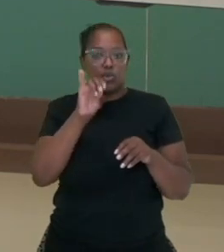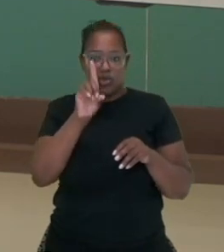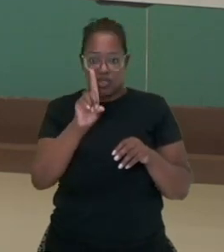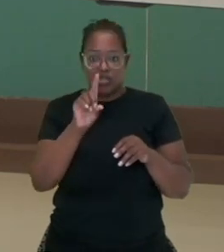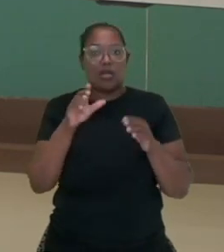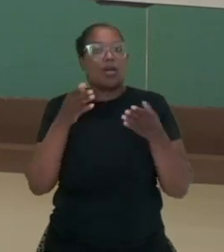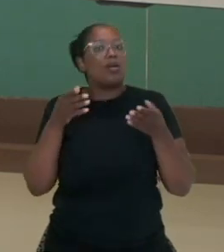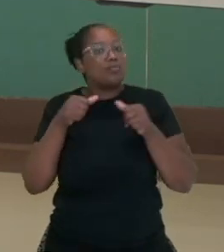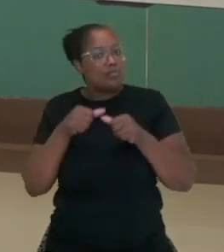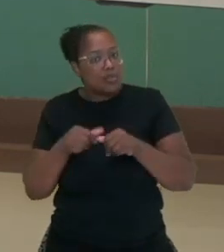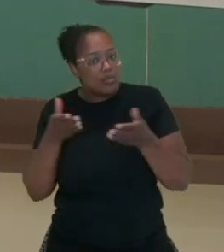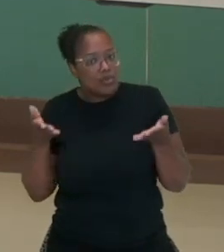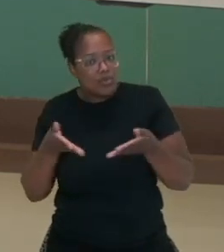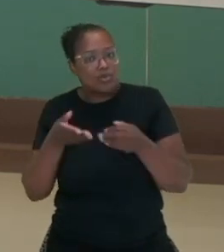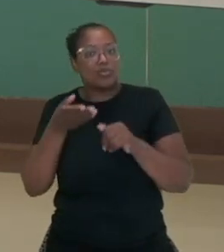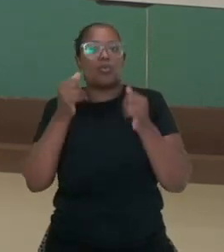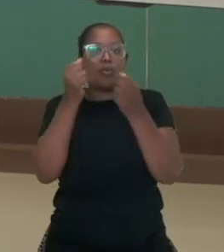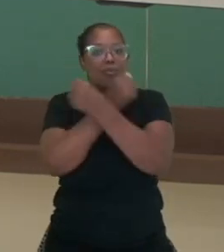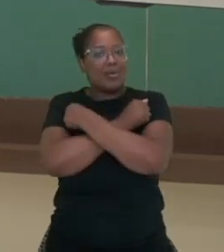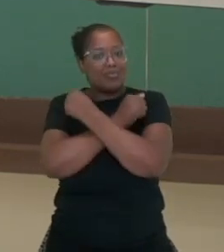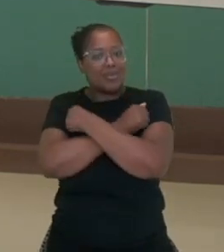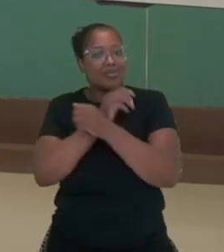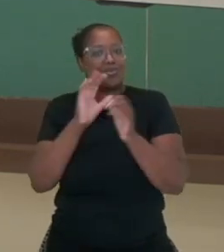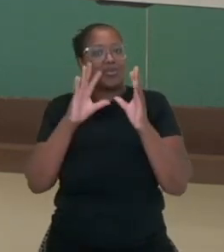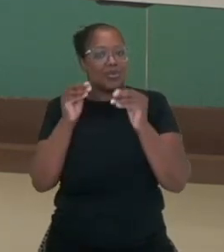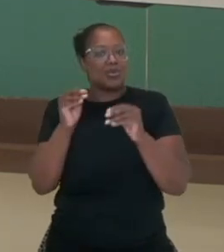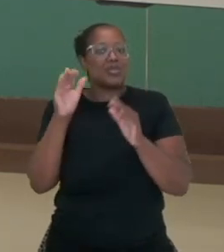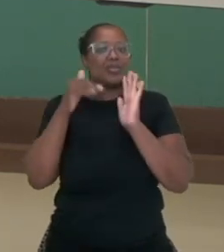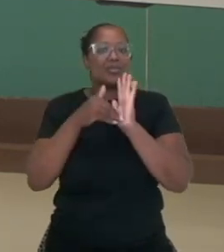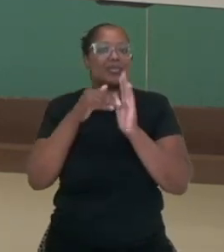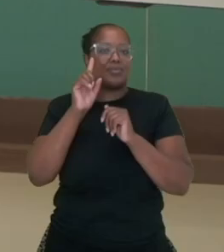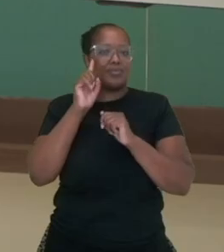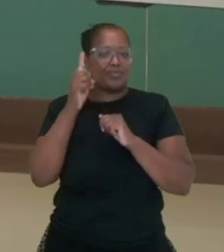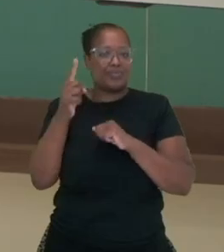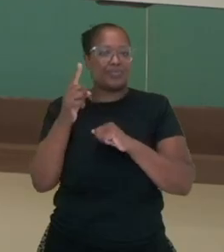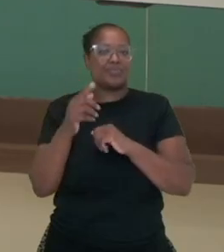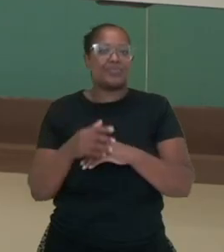Então, ficamos por aqui. Um abraço para todos. Até a próxima.